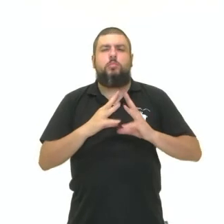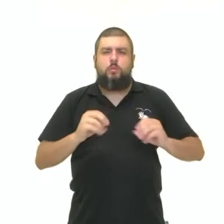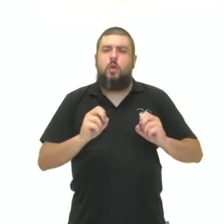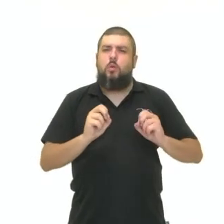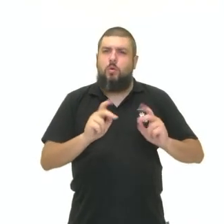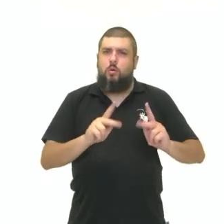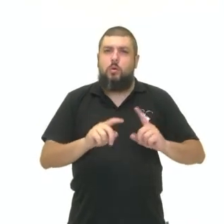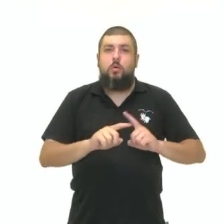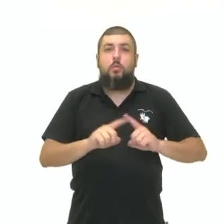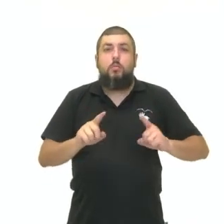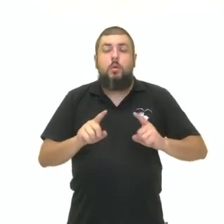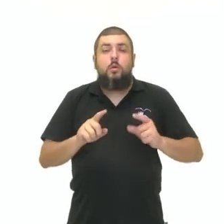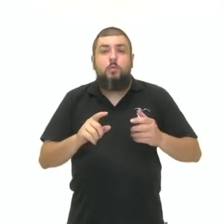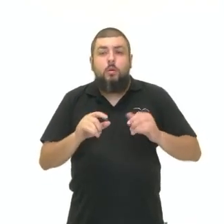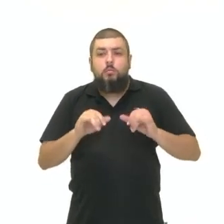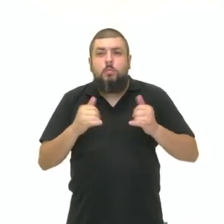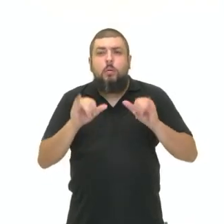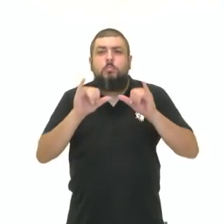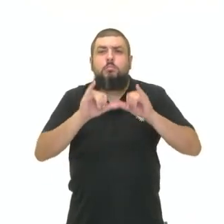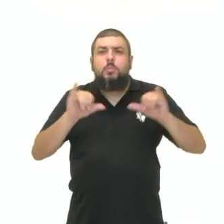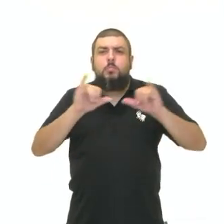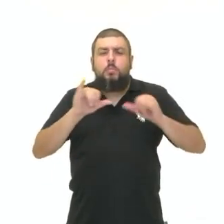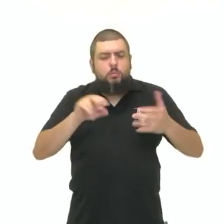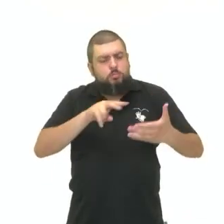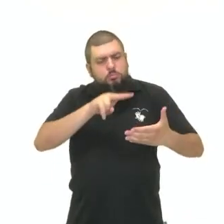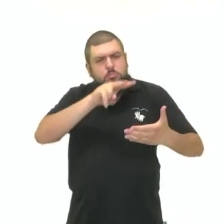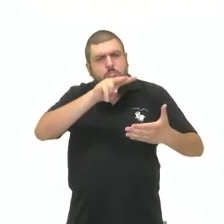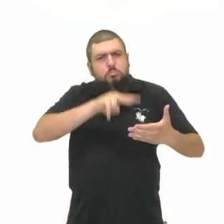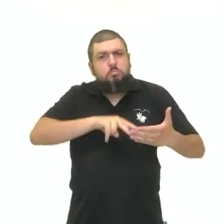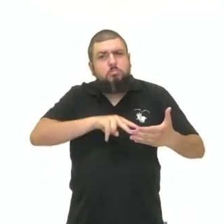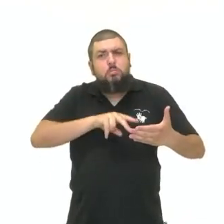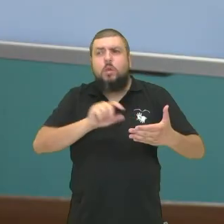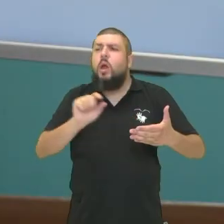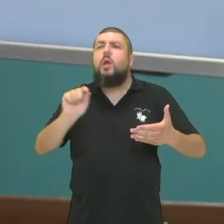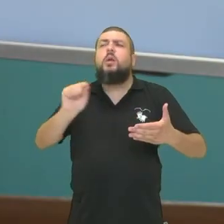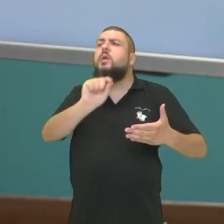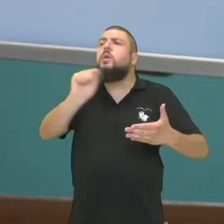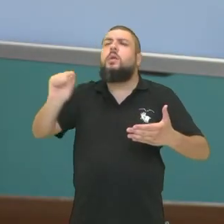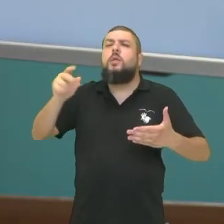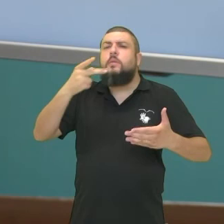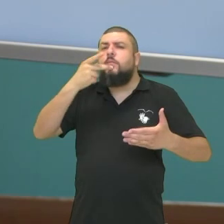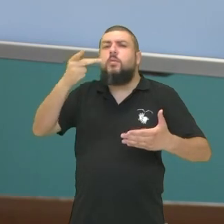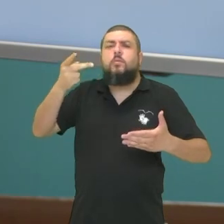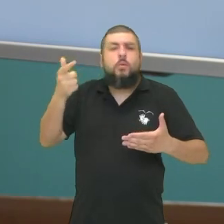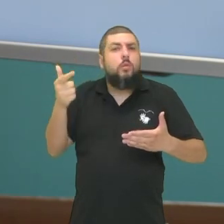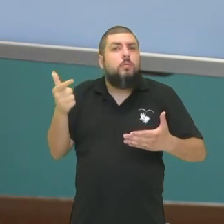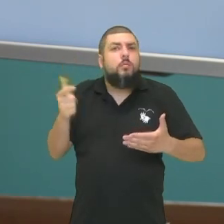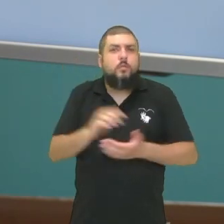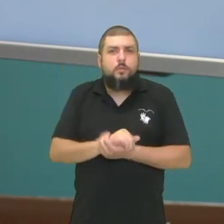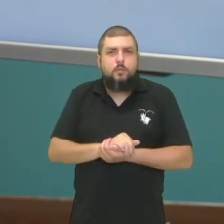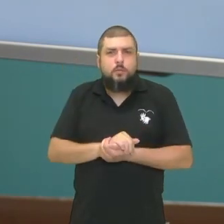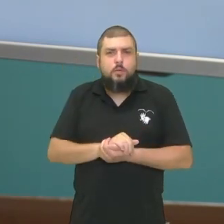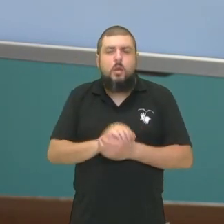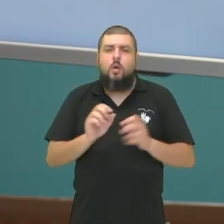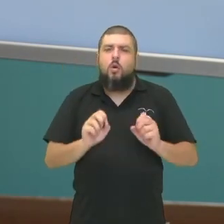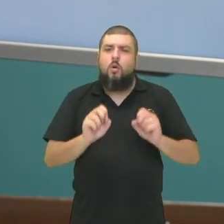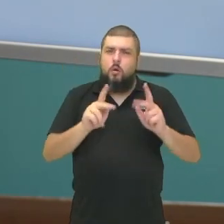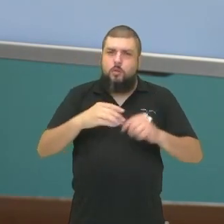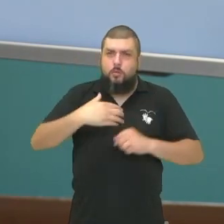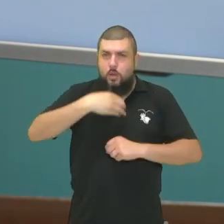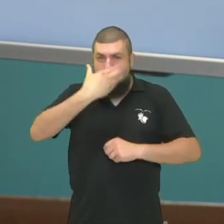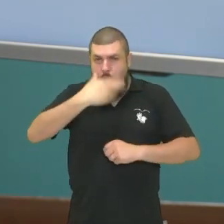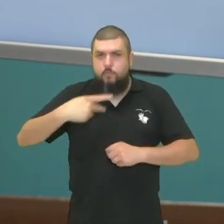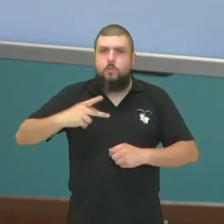da notícia, a cura do câncer. Isso mesmo. Sabemos que as frutas têm vitaminas